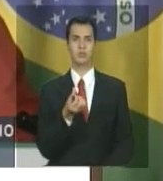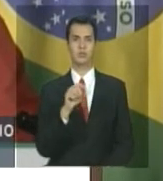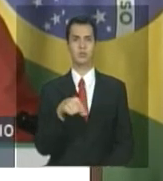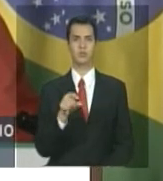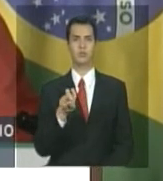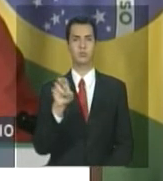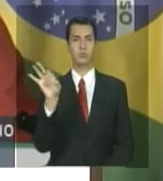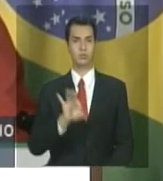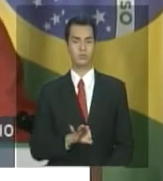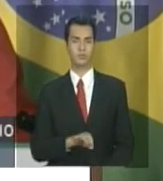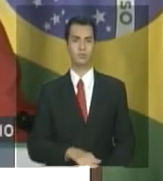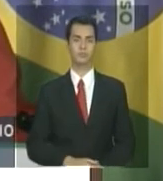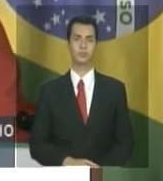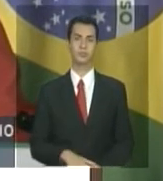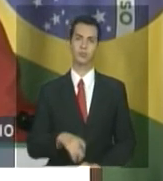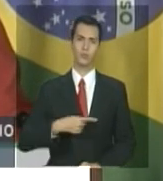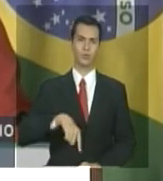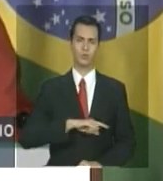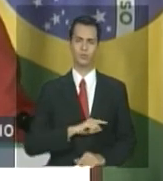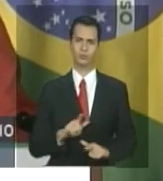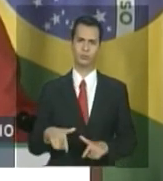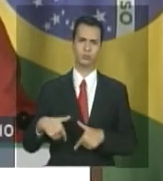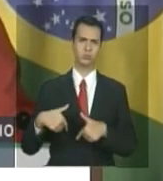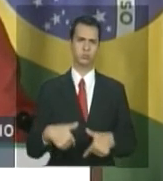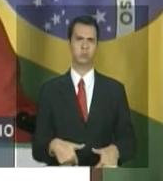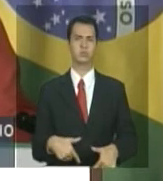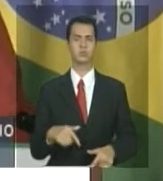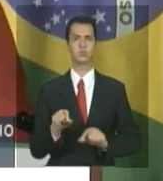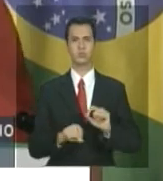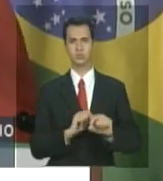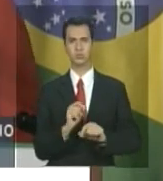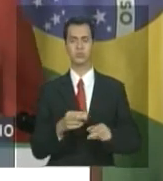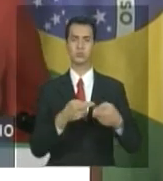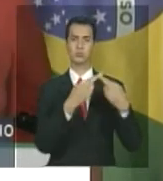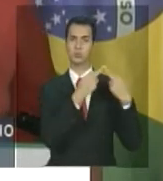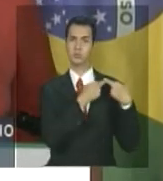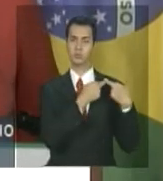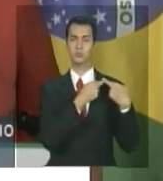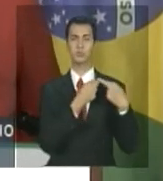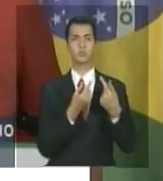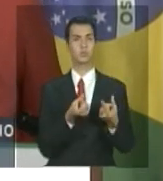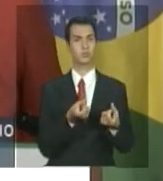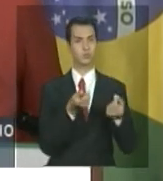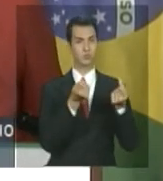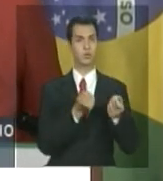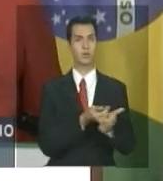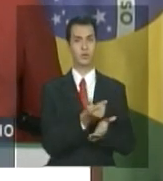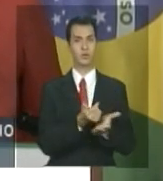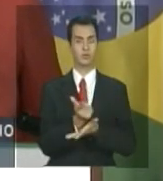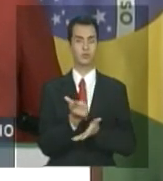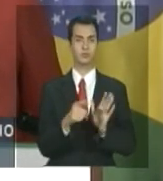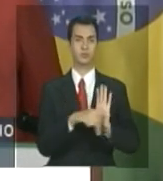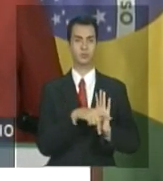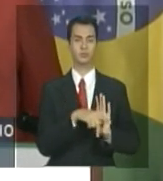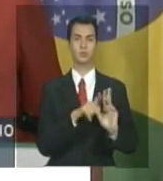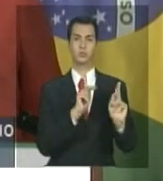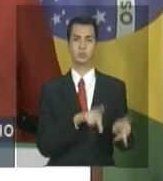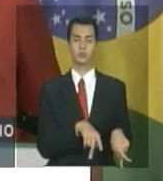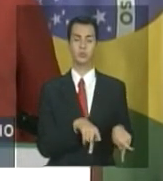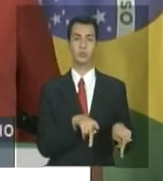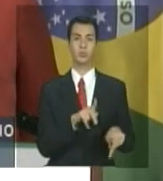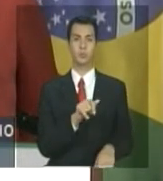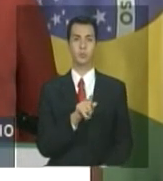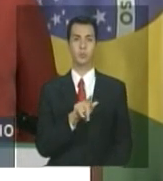36,5%, num esforço de responsabilidade com o gasto público e buscando sempre melhorar